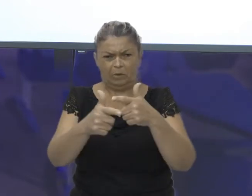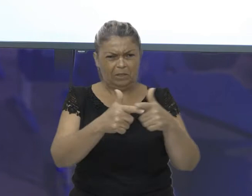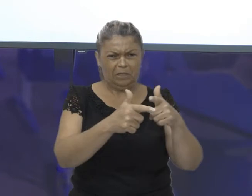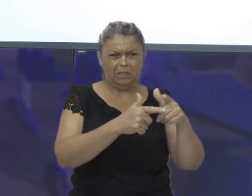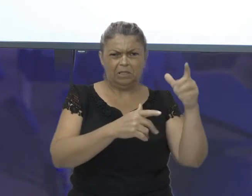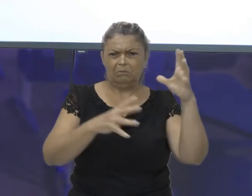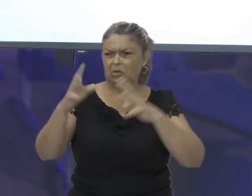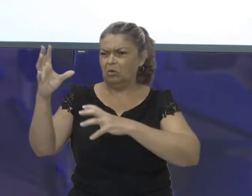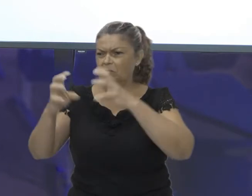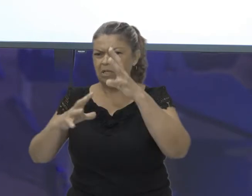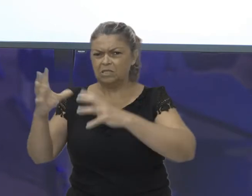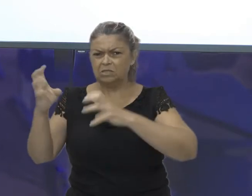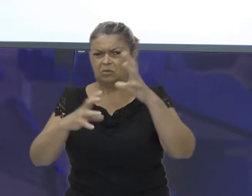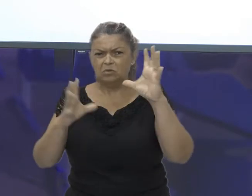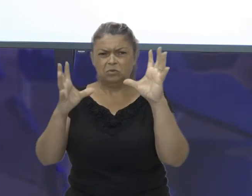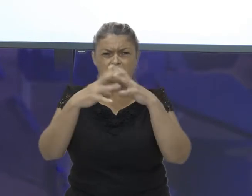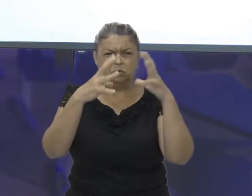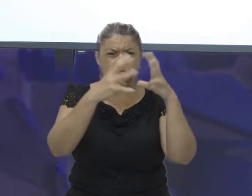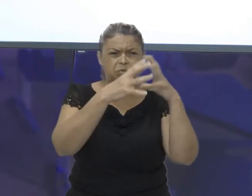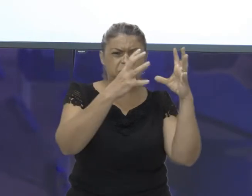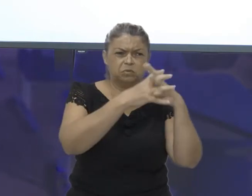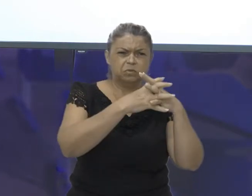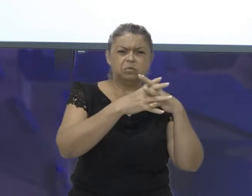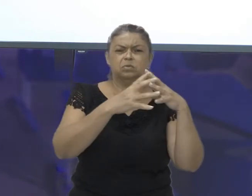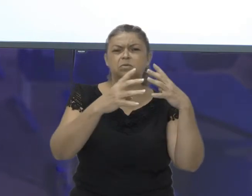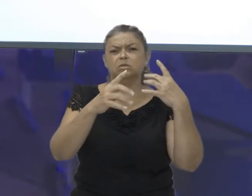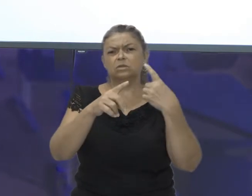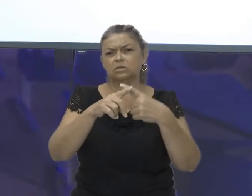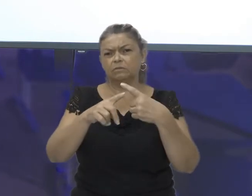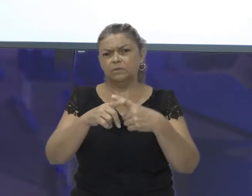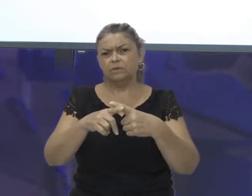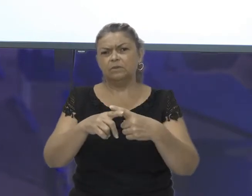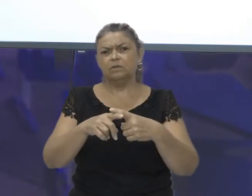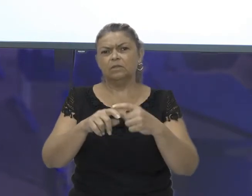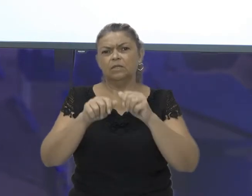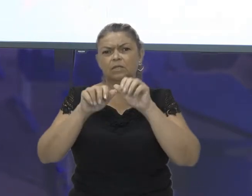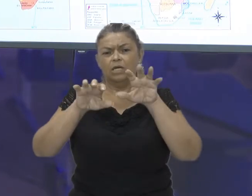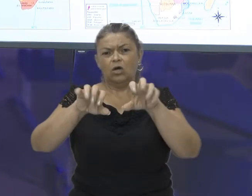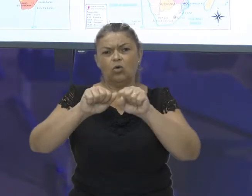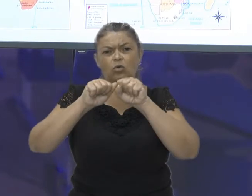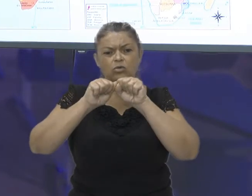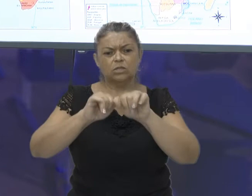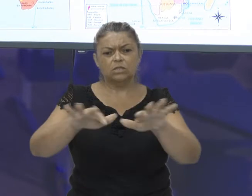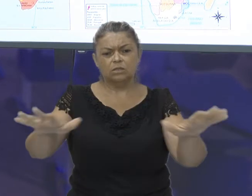através da colonização, seja através do neocolonialismo.